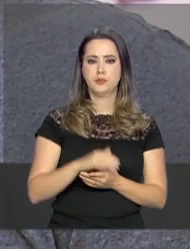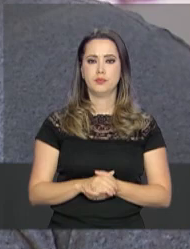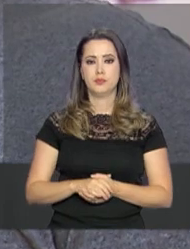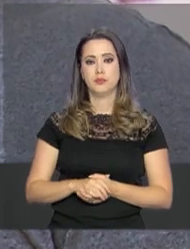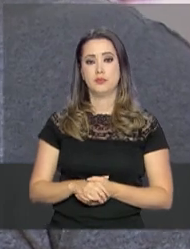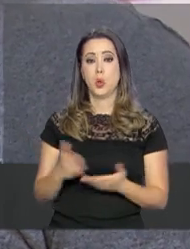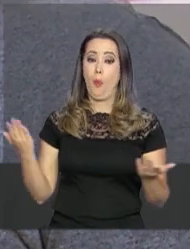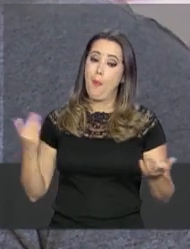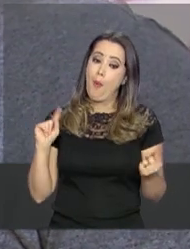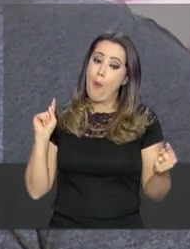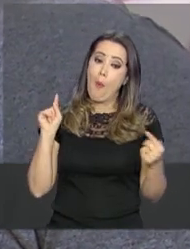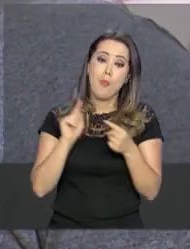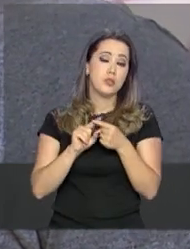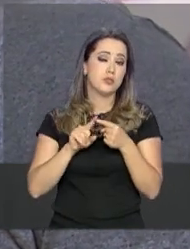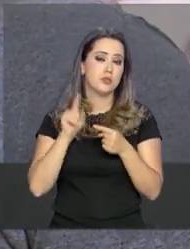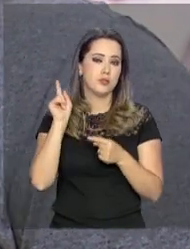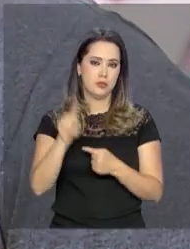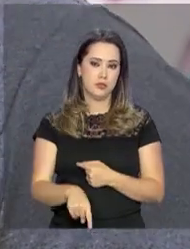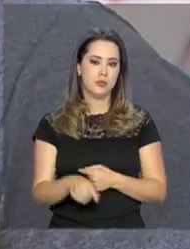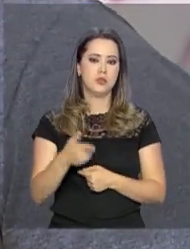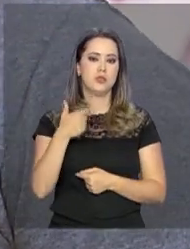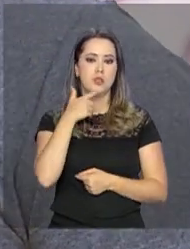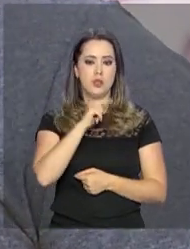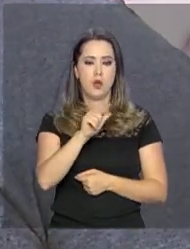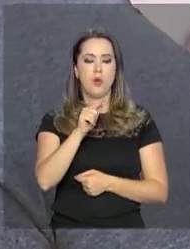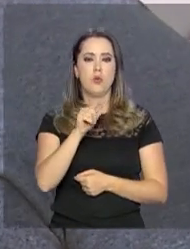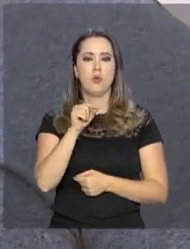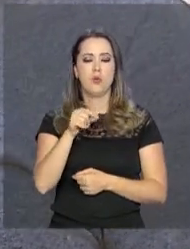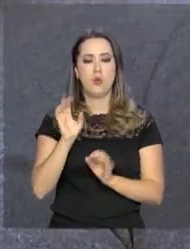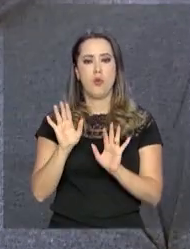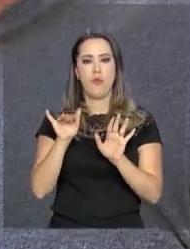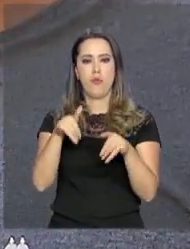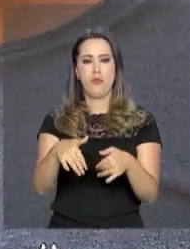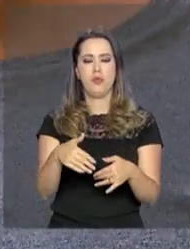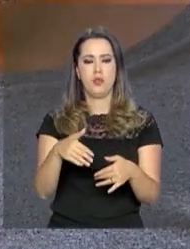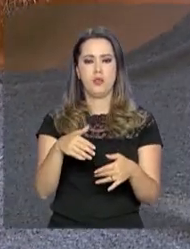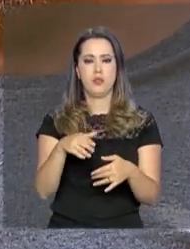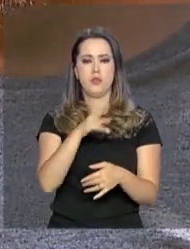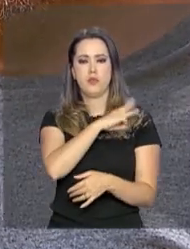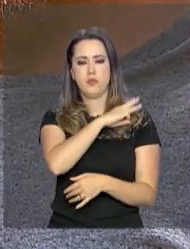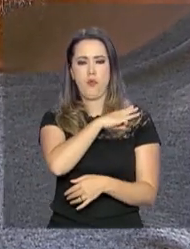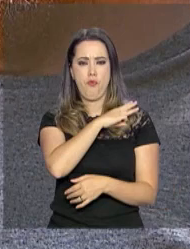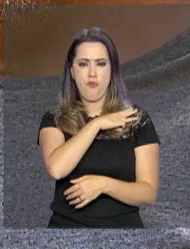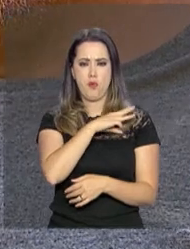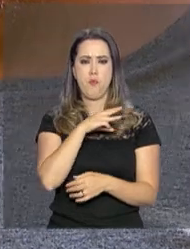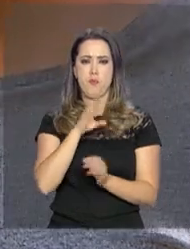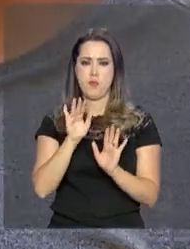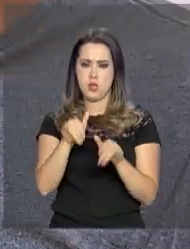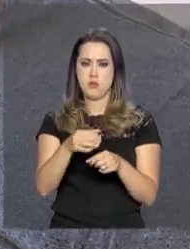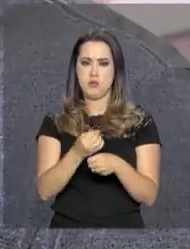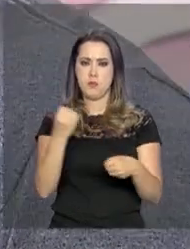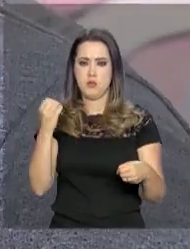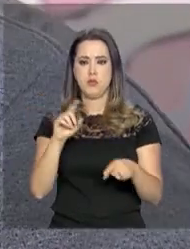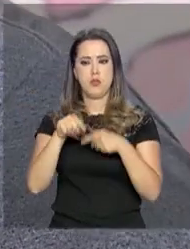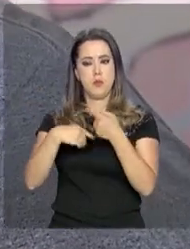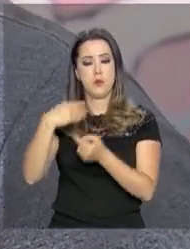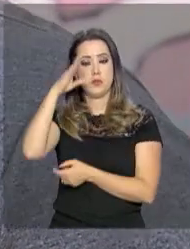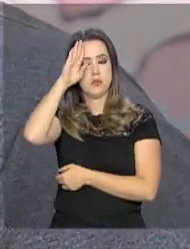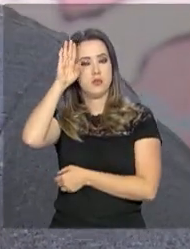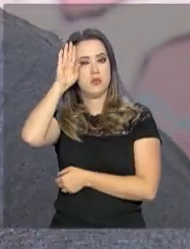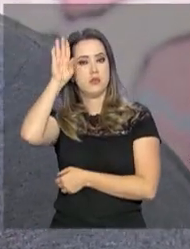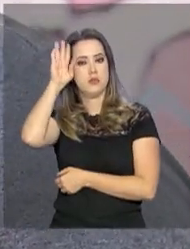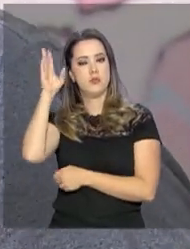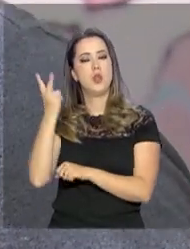luz certo é tentar o ensino acabar o ensino médio é fazer uma faculdade